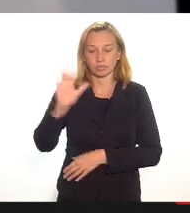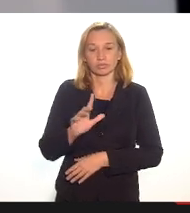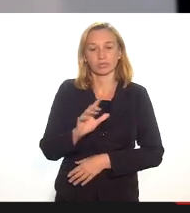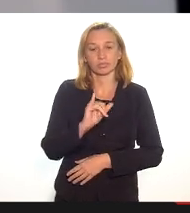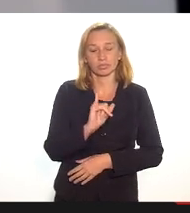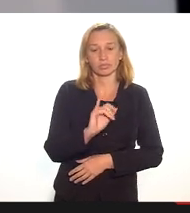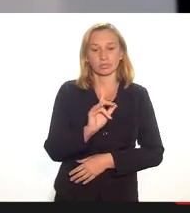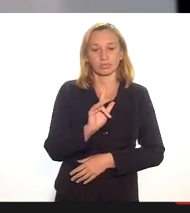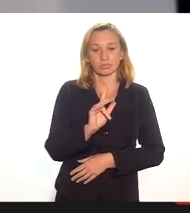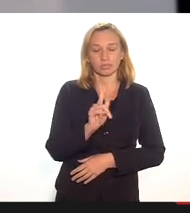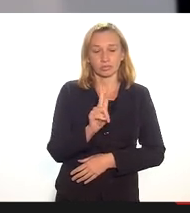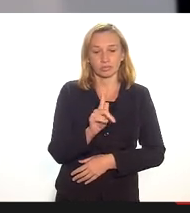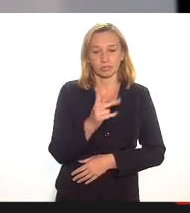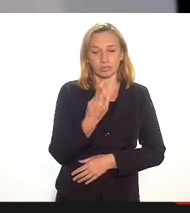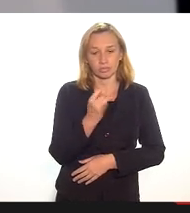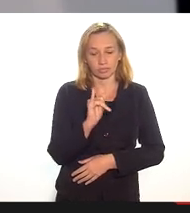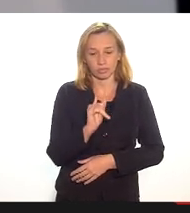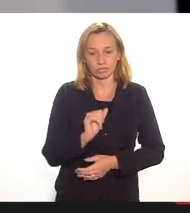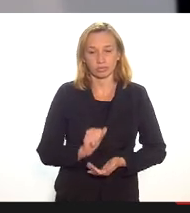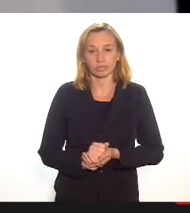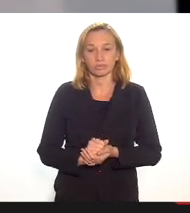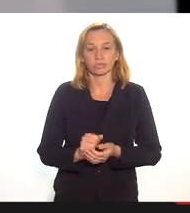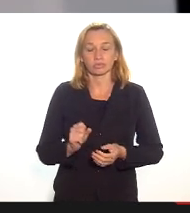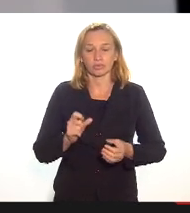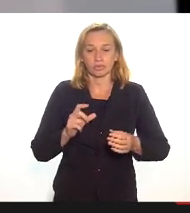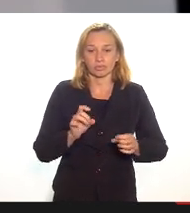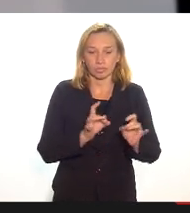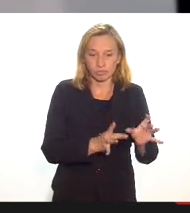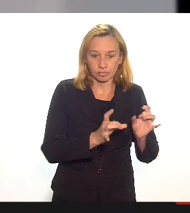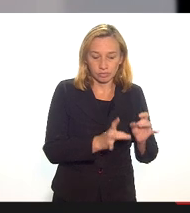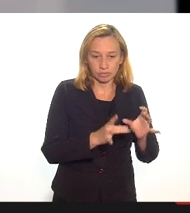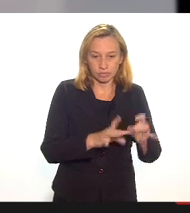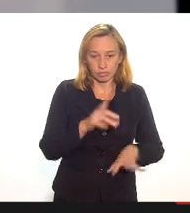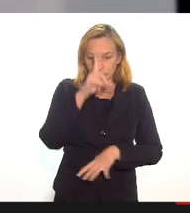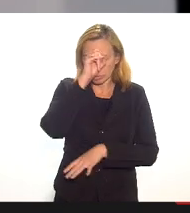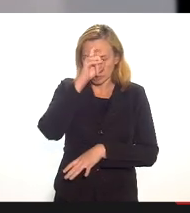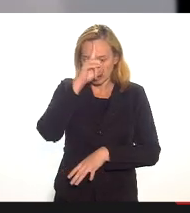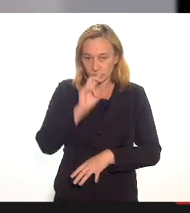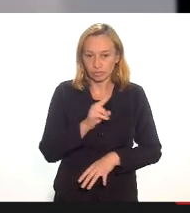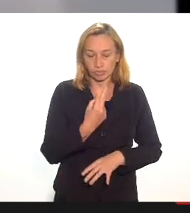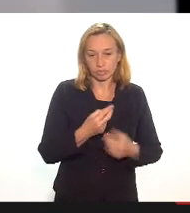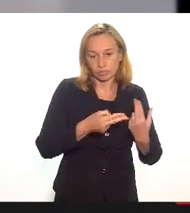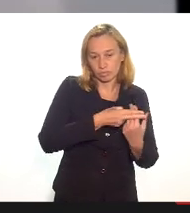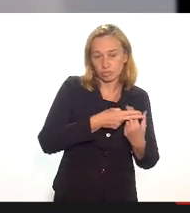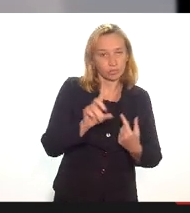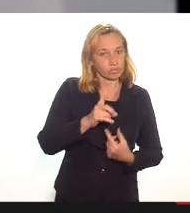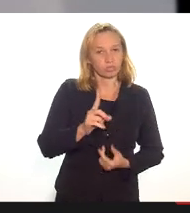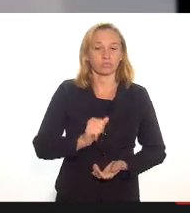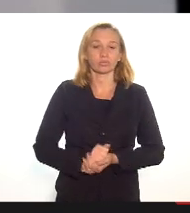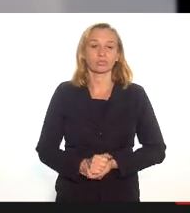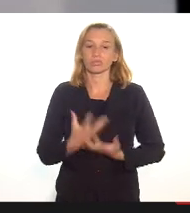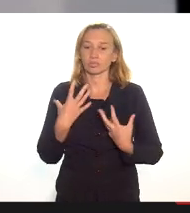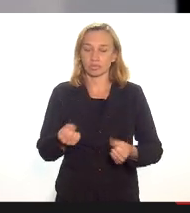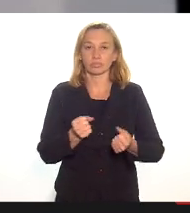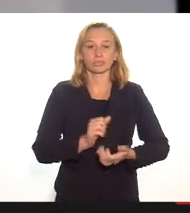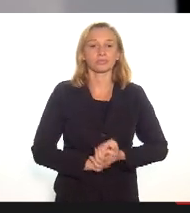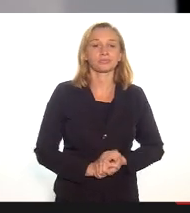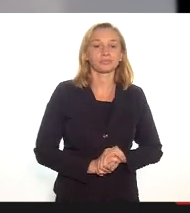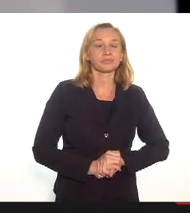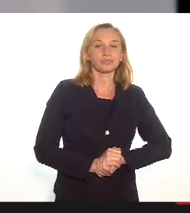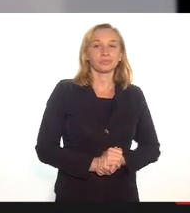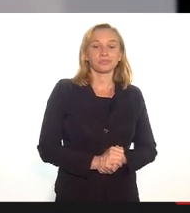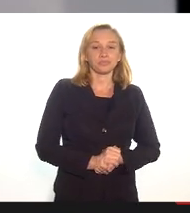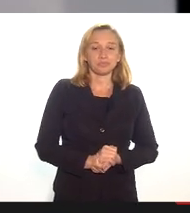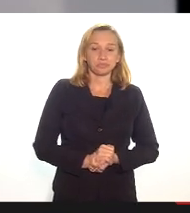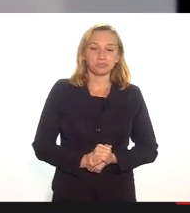porque privatização de hospital, privatização do SUS, nós não vamos dar. Isso vai merecer